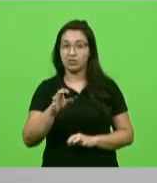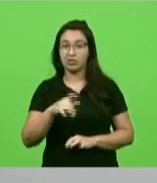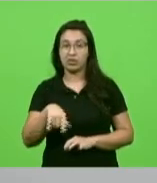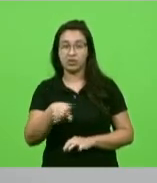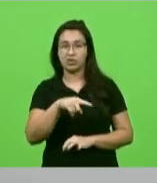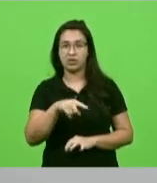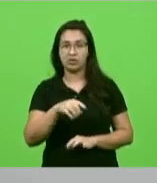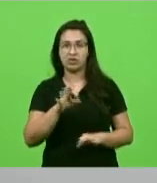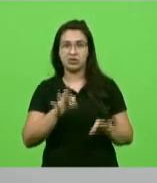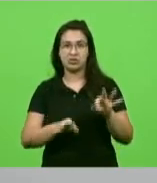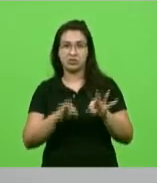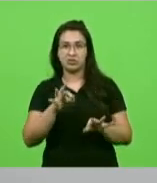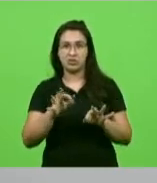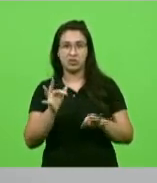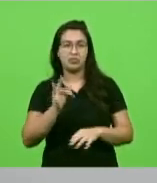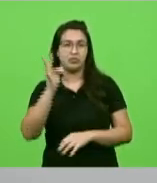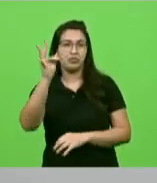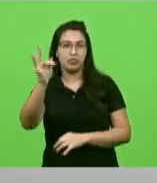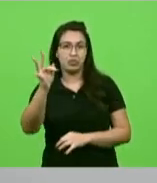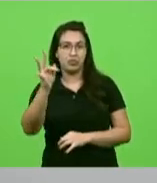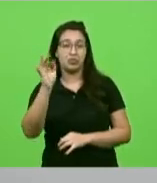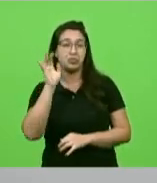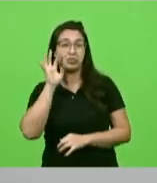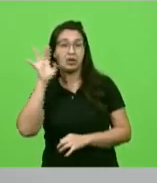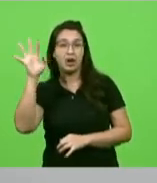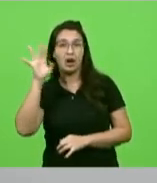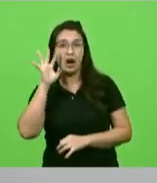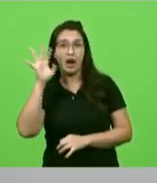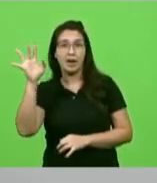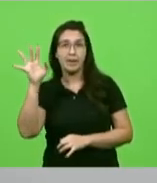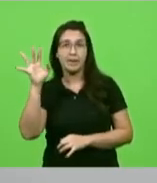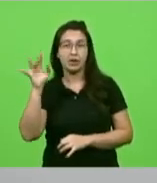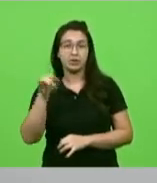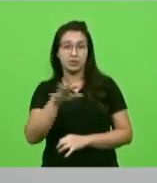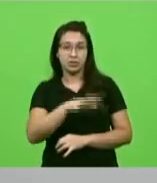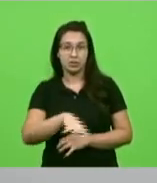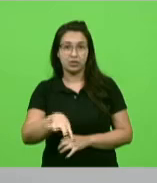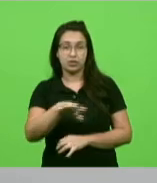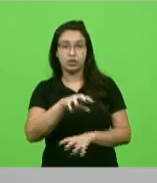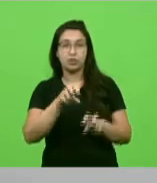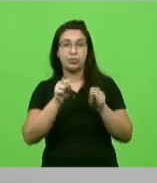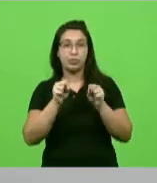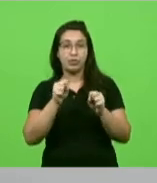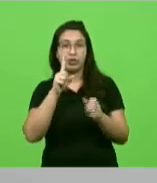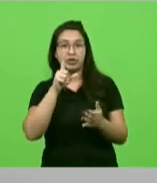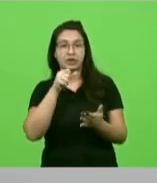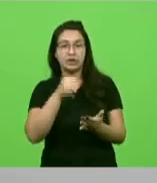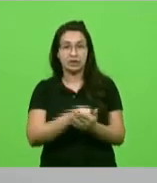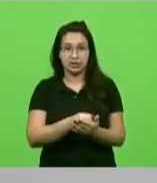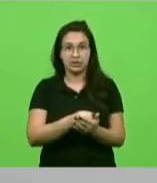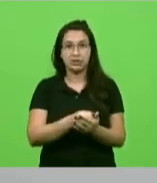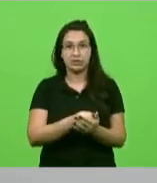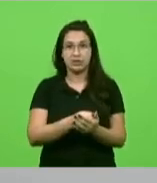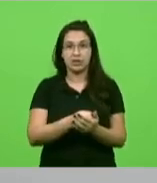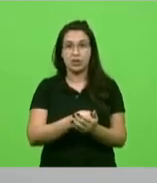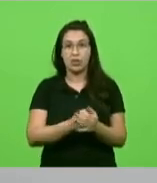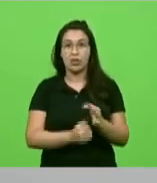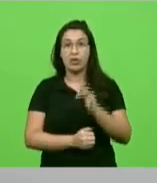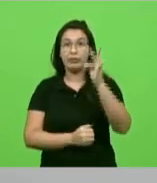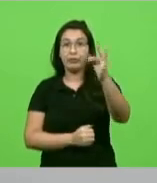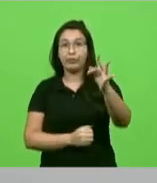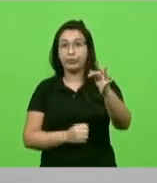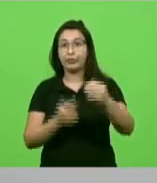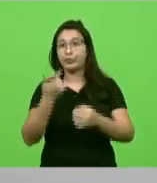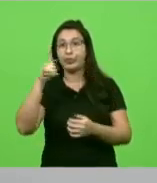de exercício de futurologia, imaginando que aqui nós possamos tomar uma decisão e lá pode ser tomada uma